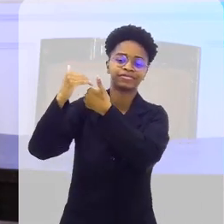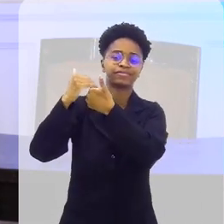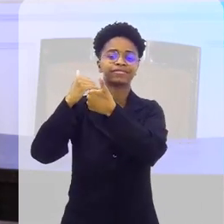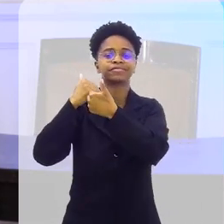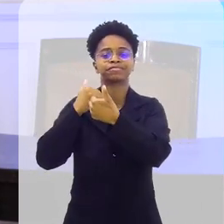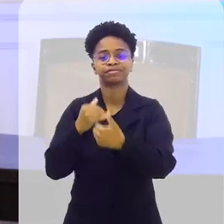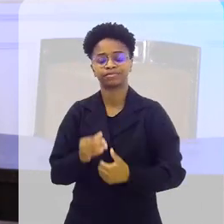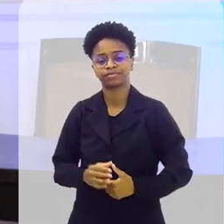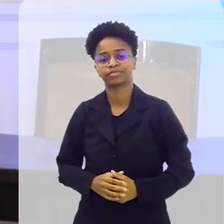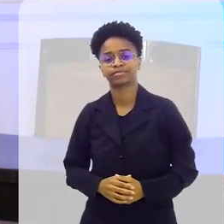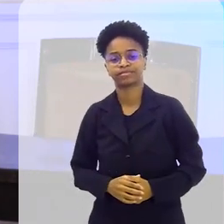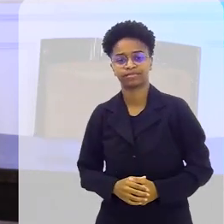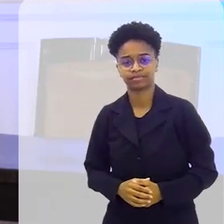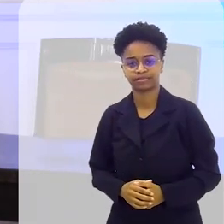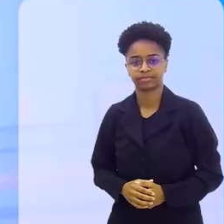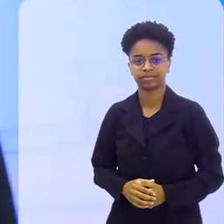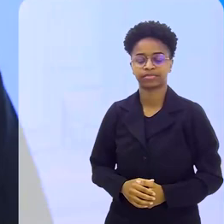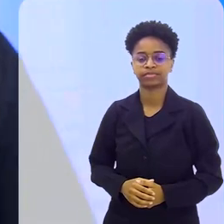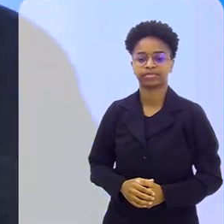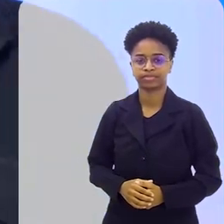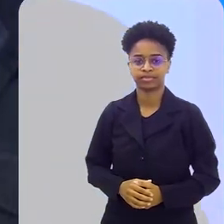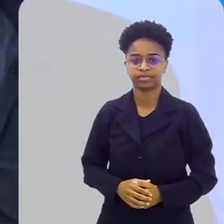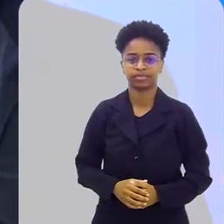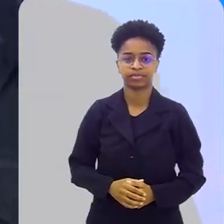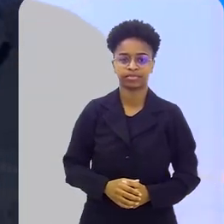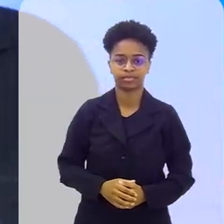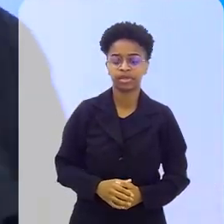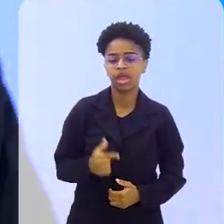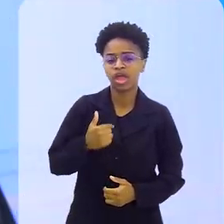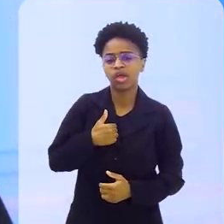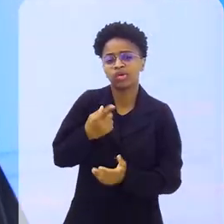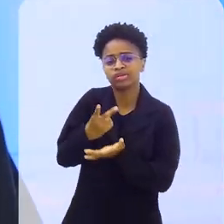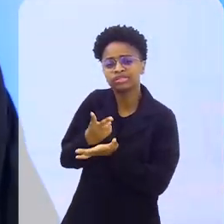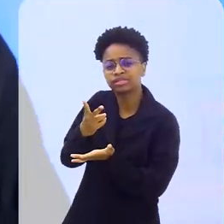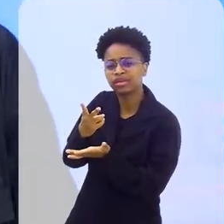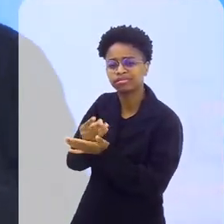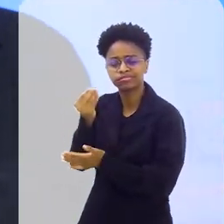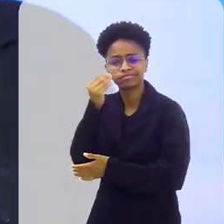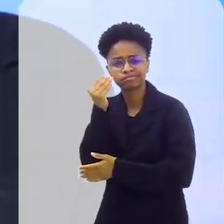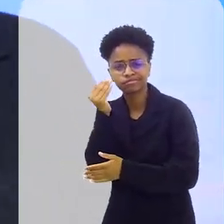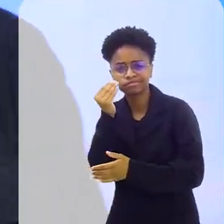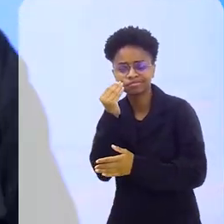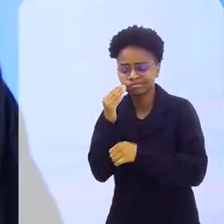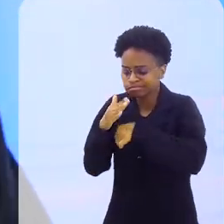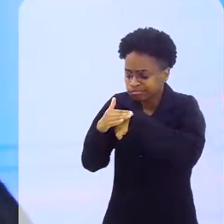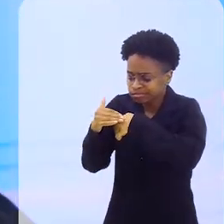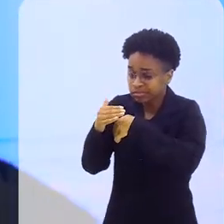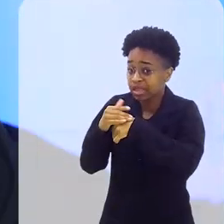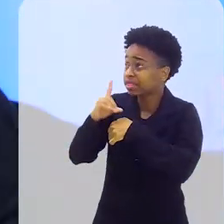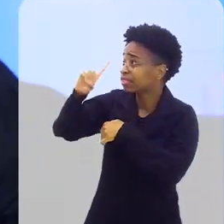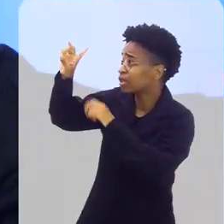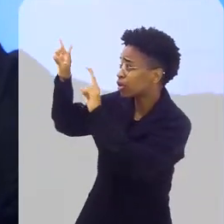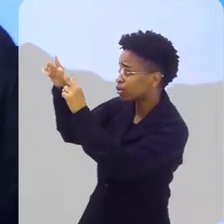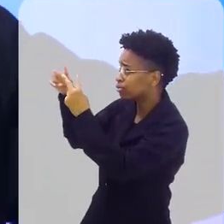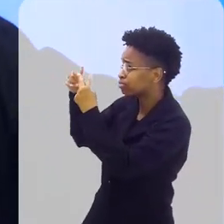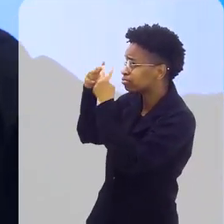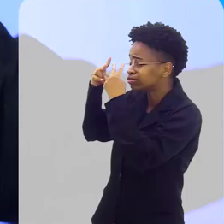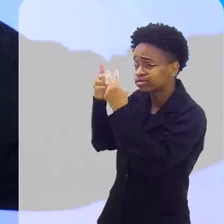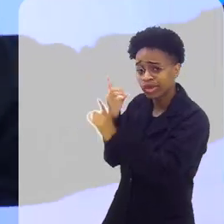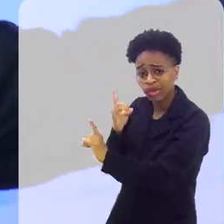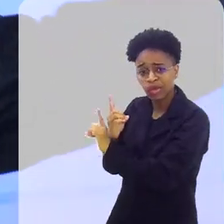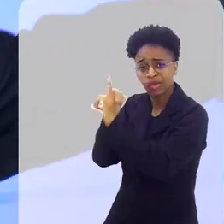o Consolador. Buscarei ser agradável aos olhos